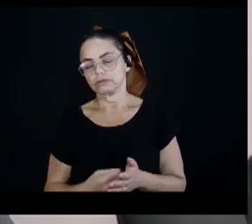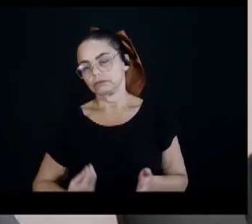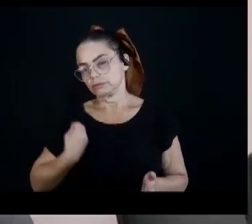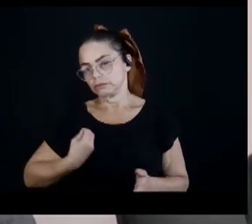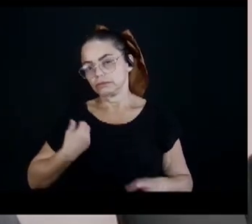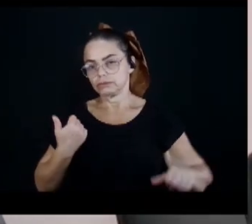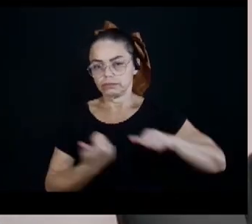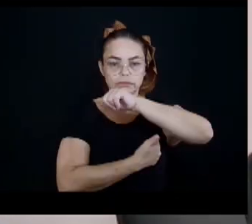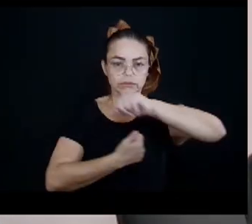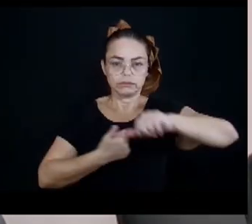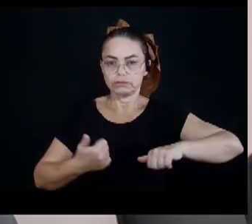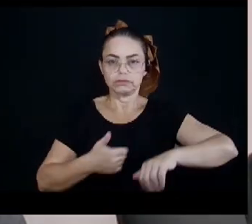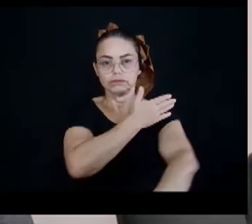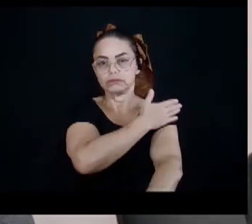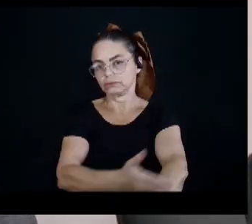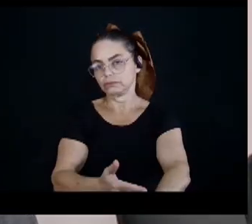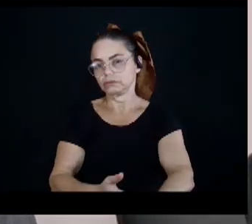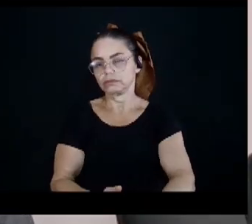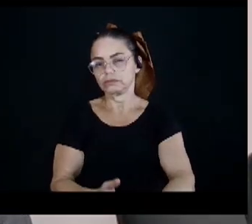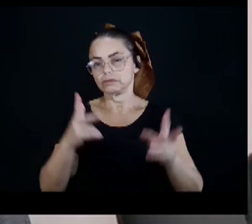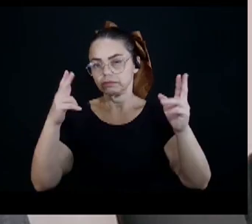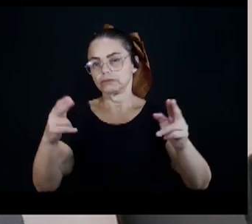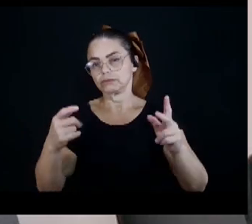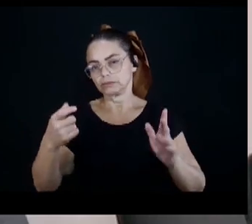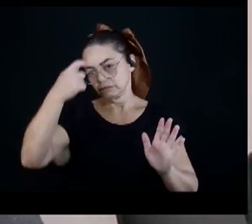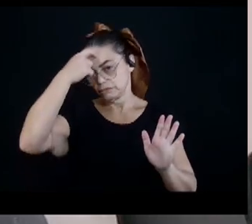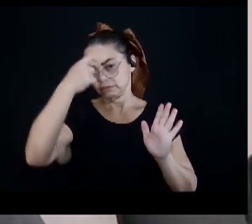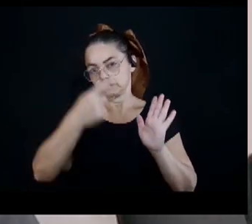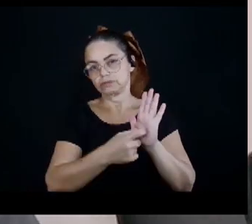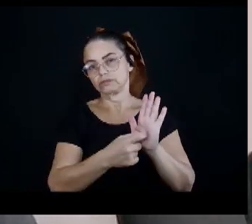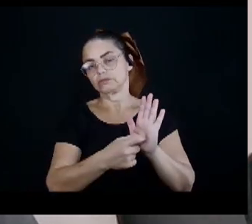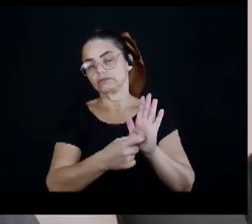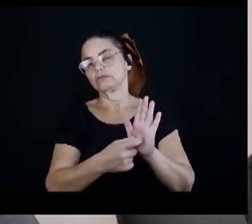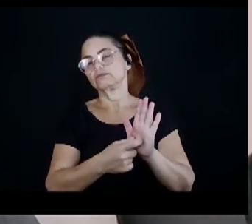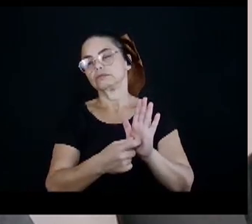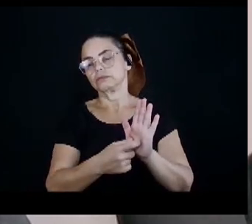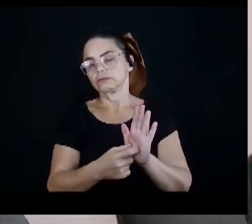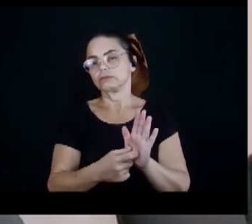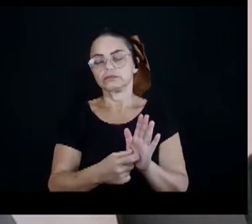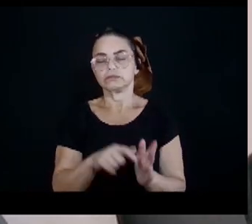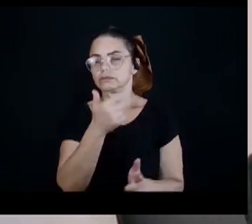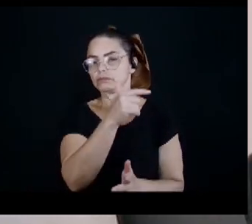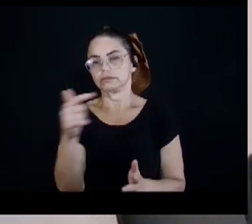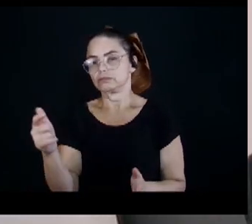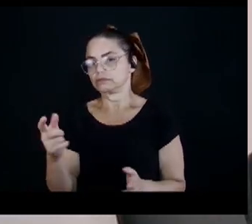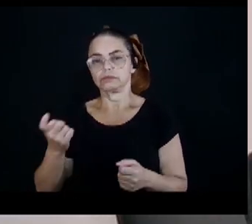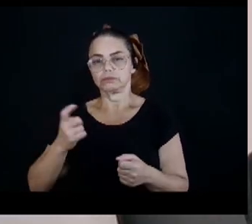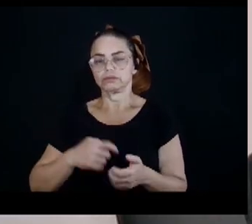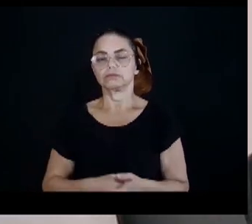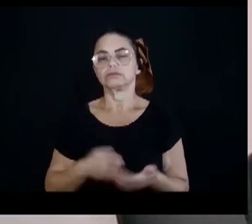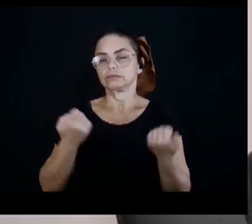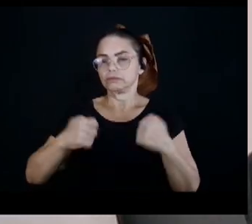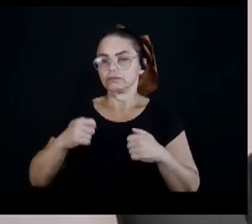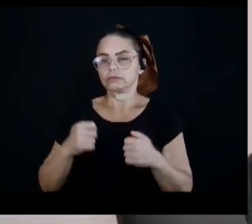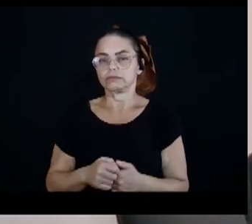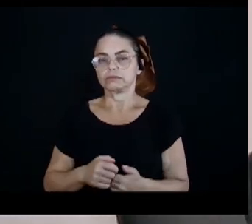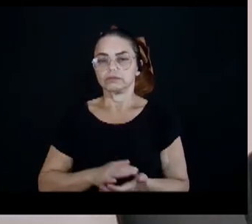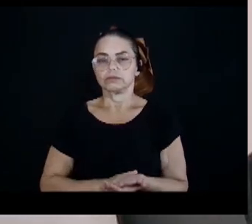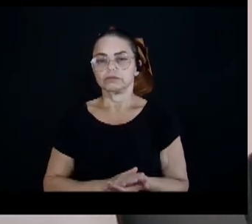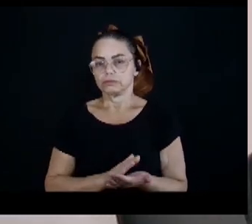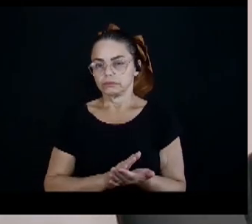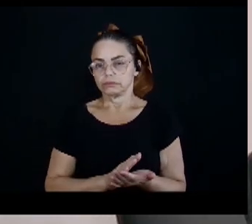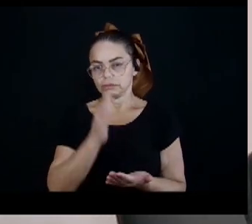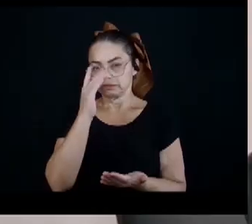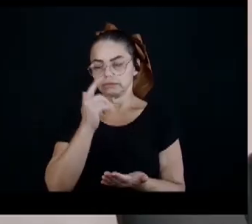como a inteligência artificial trouxe. Uhum. Não, eu acho que isso não tem mais volta. O que a gente precisa ter que faltam